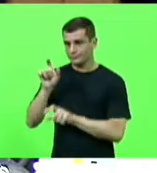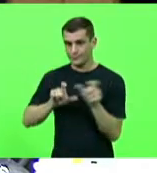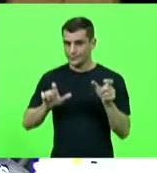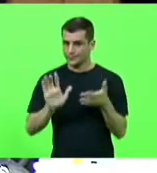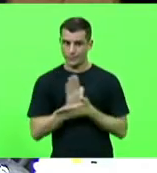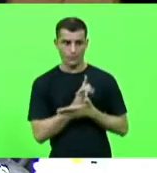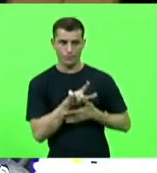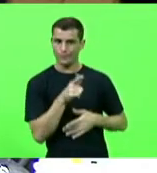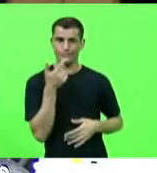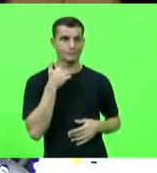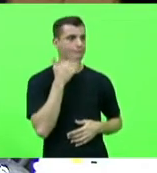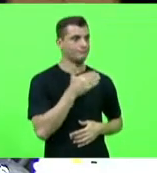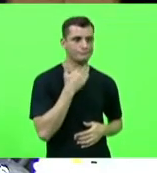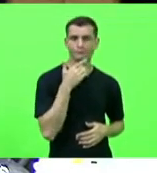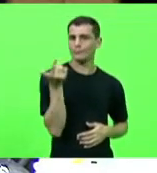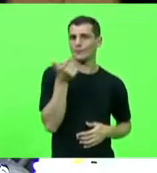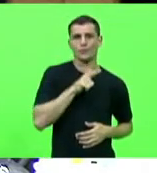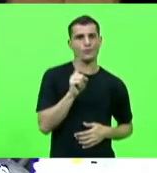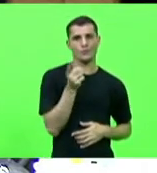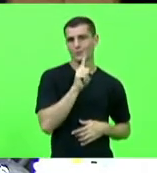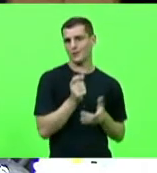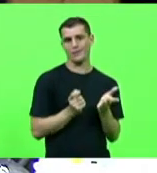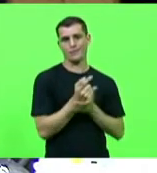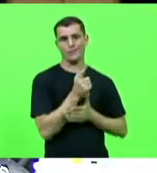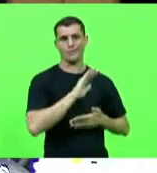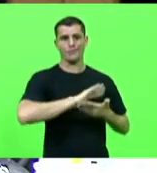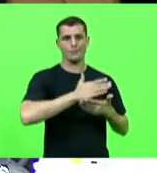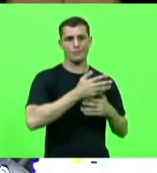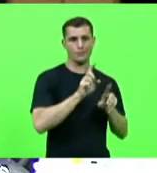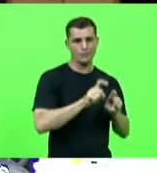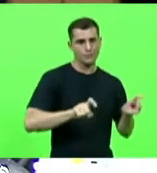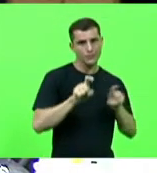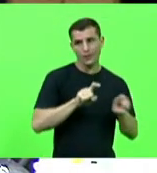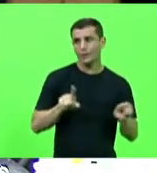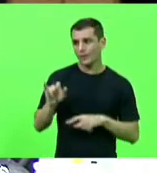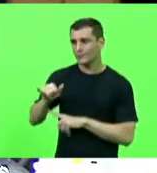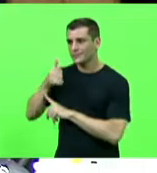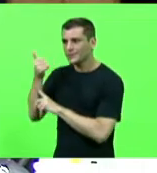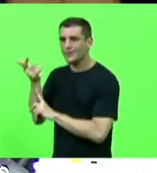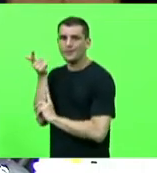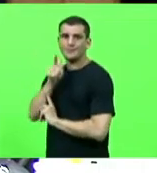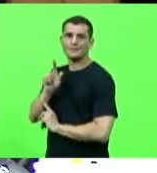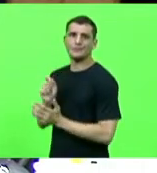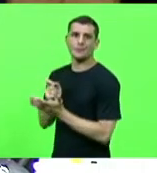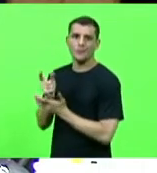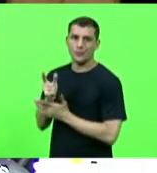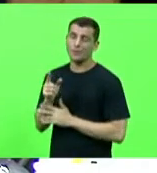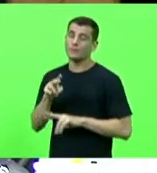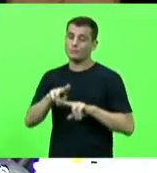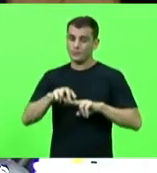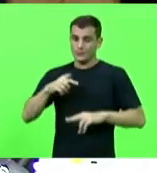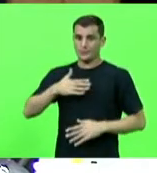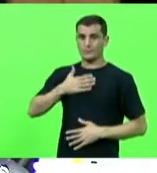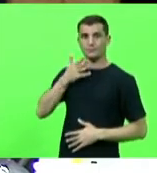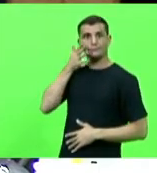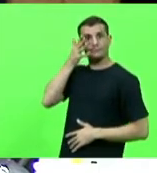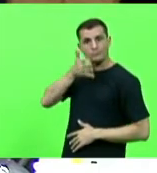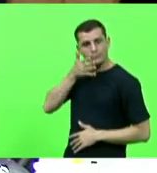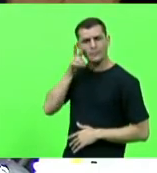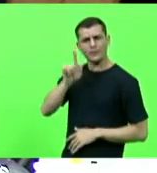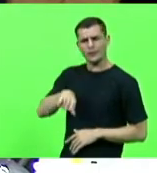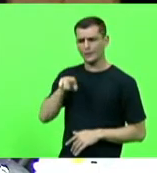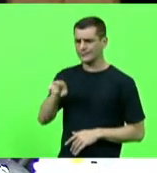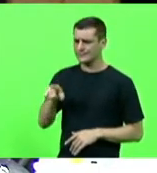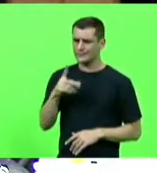essa é a minha fala, uma fala não de alegria, uma fala crítica no que tange a um piso de fome